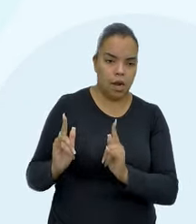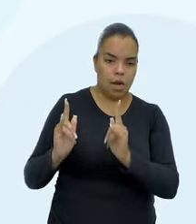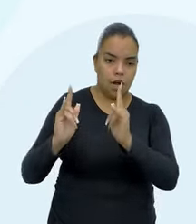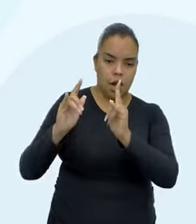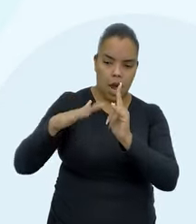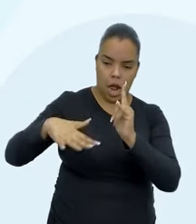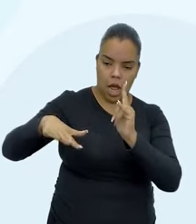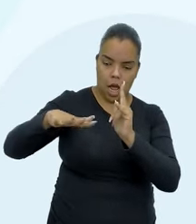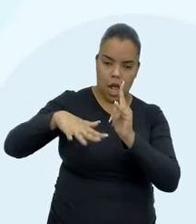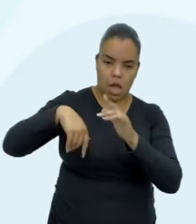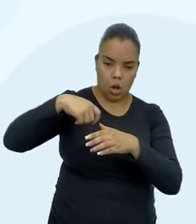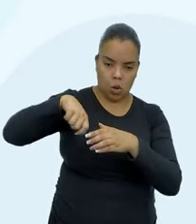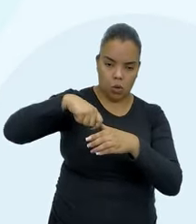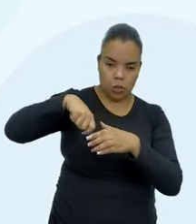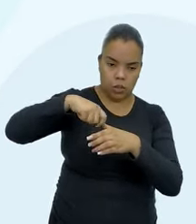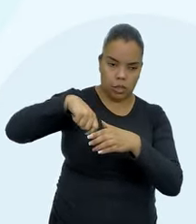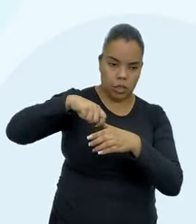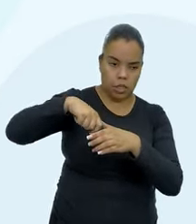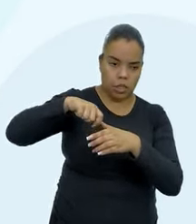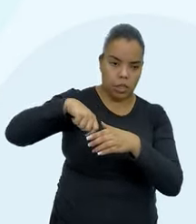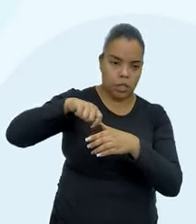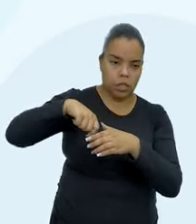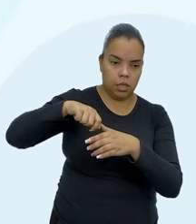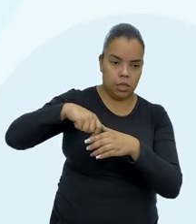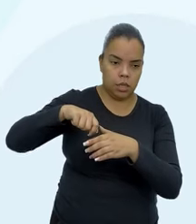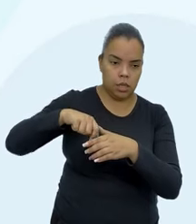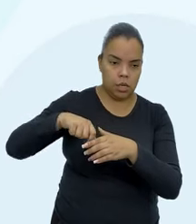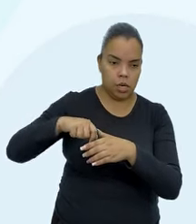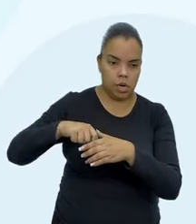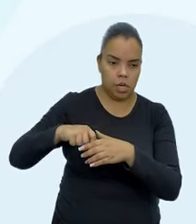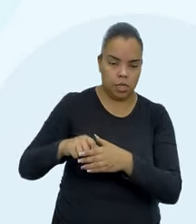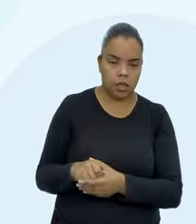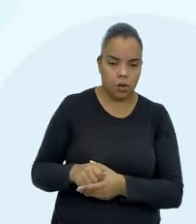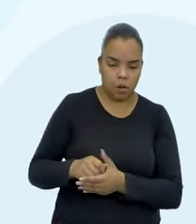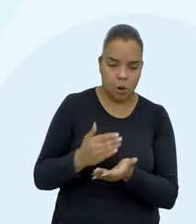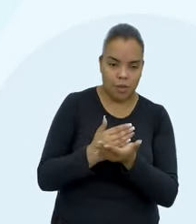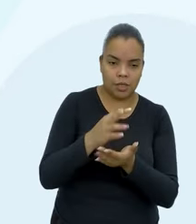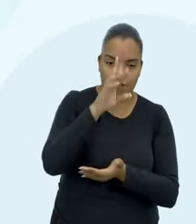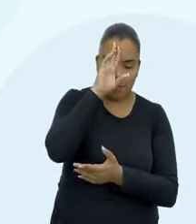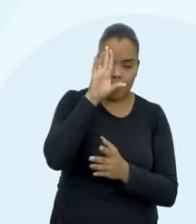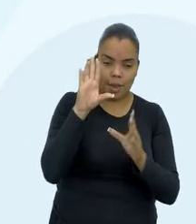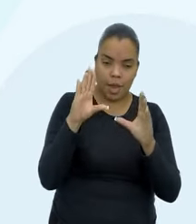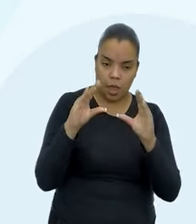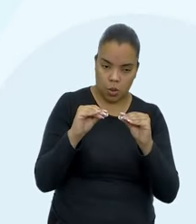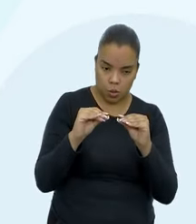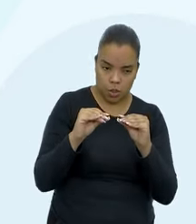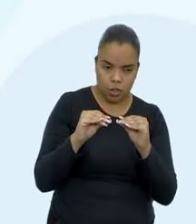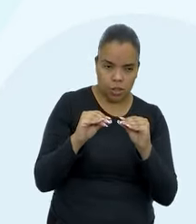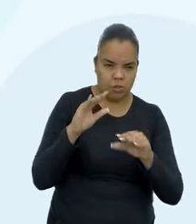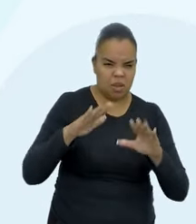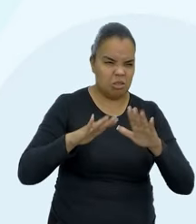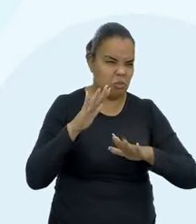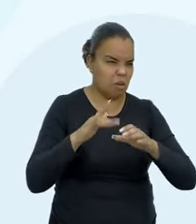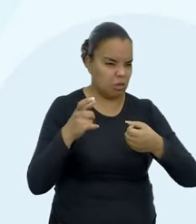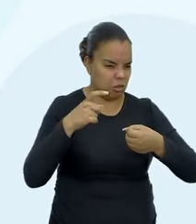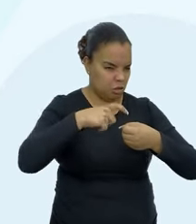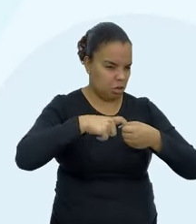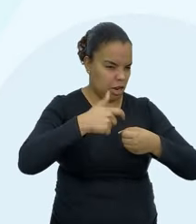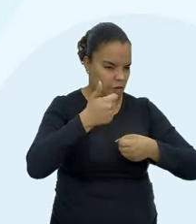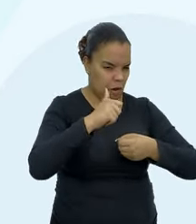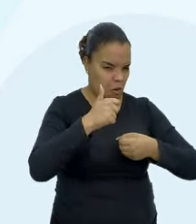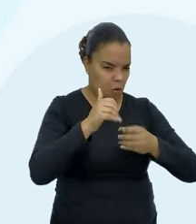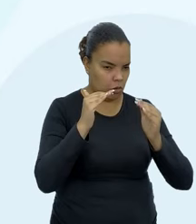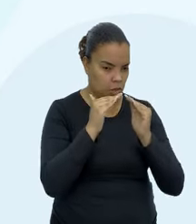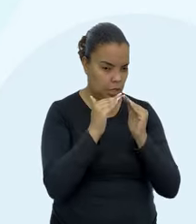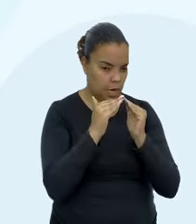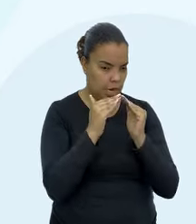apartamento eu transformava ela e oficina a partir da meia-noite Eu retornava normalmente da aula às nove horas da noite